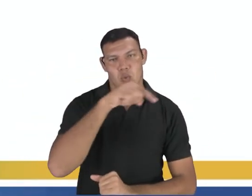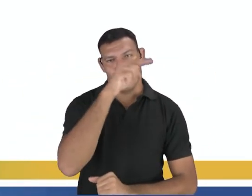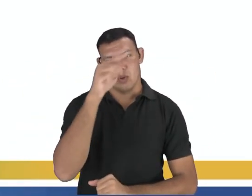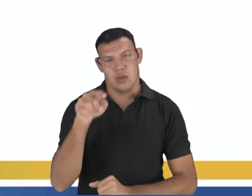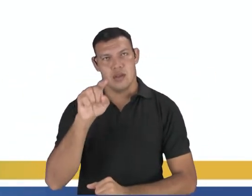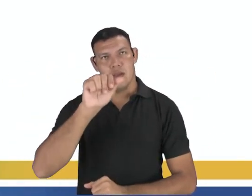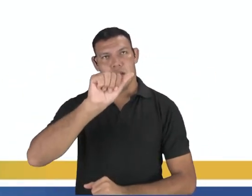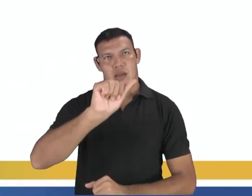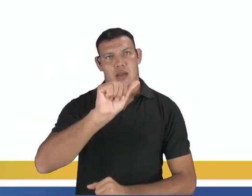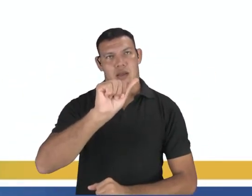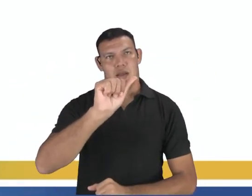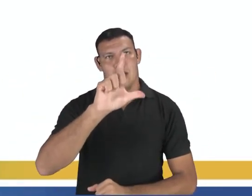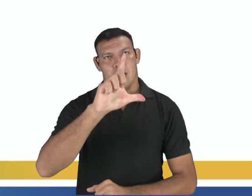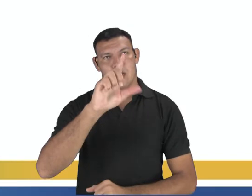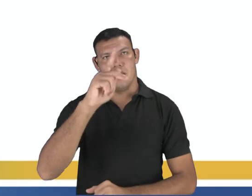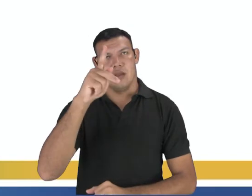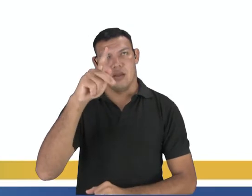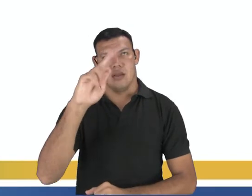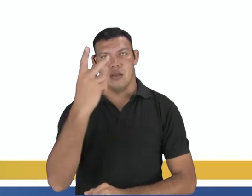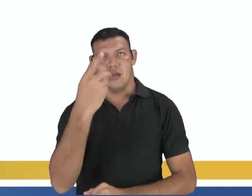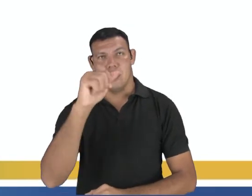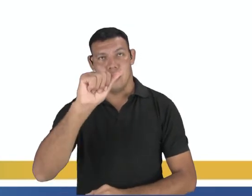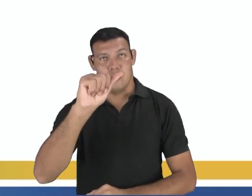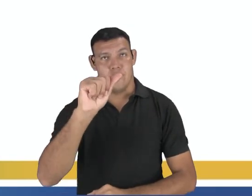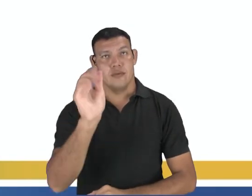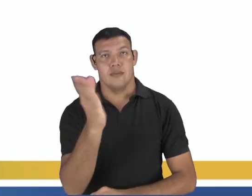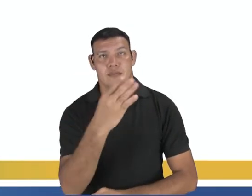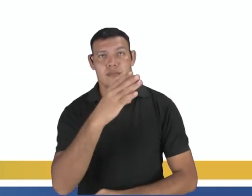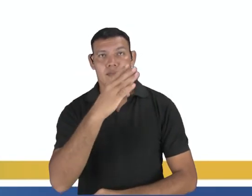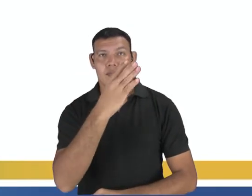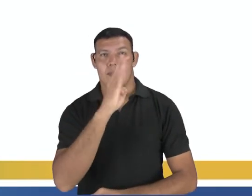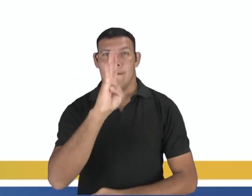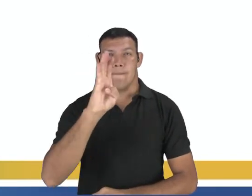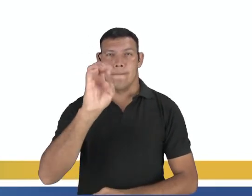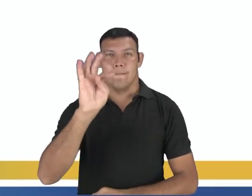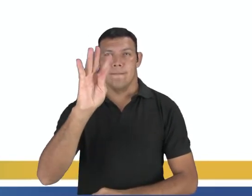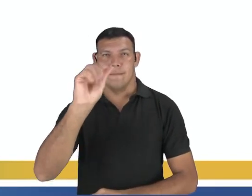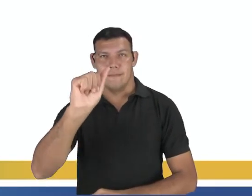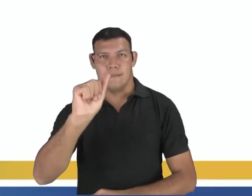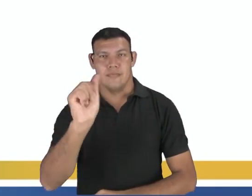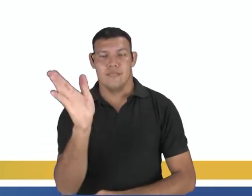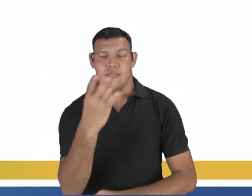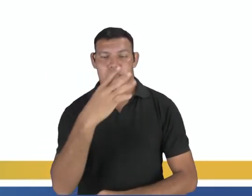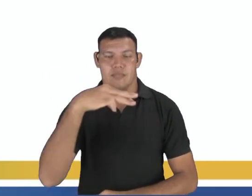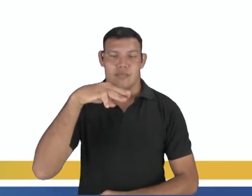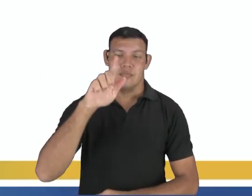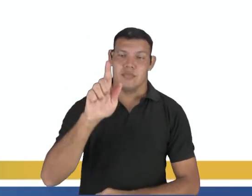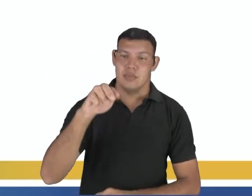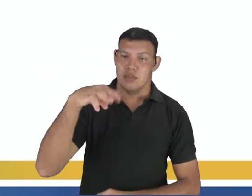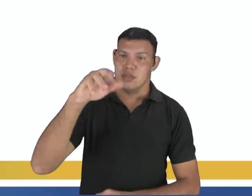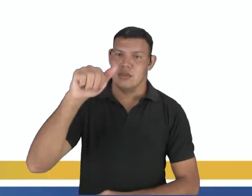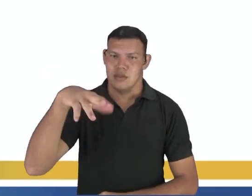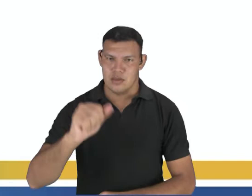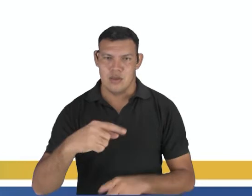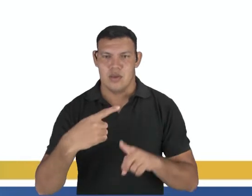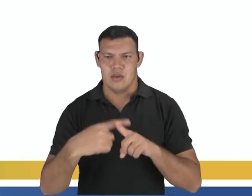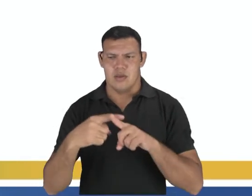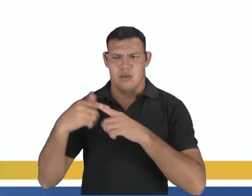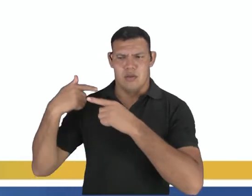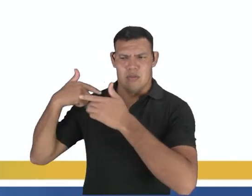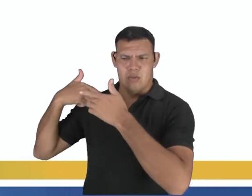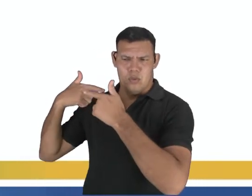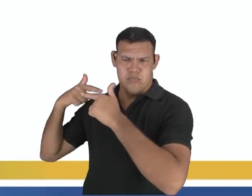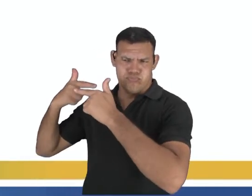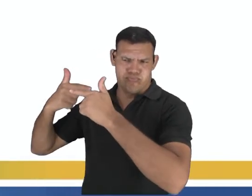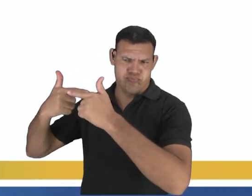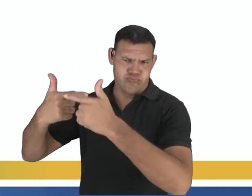primeiras letras do alfabeto grego. Sabe-se que o alfabeto grego veio de adaptação da escrita dos fenícios. E